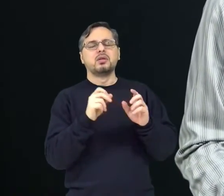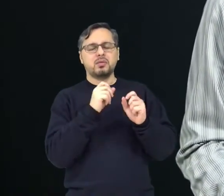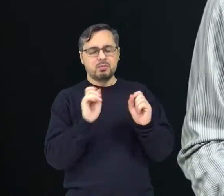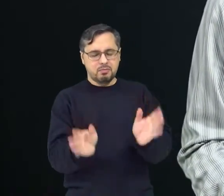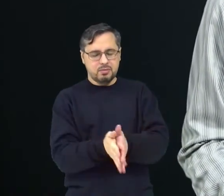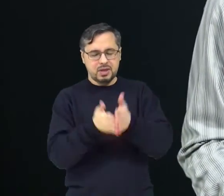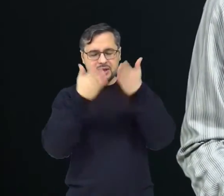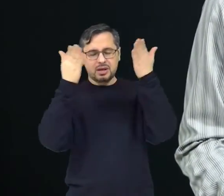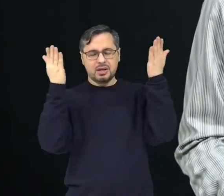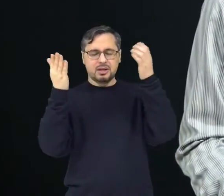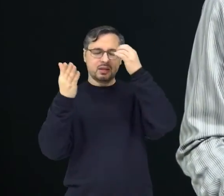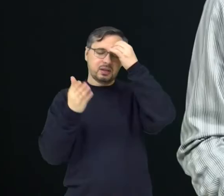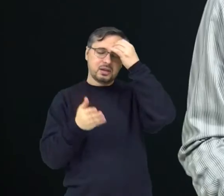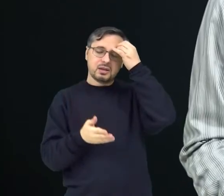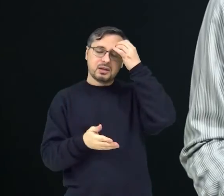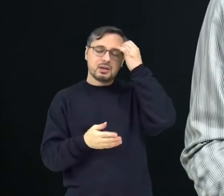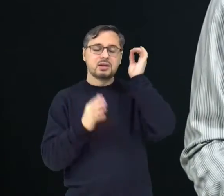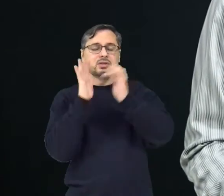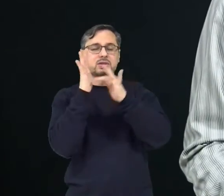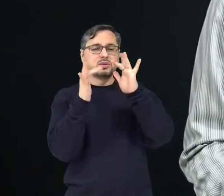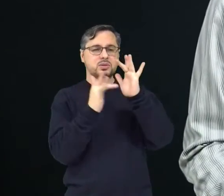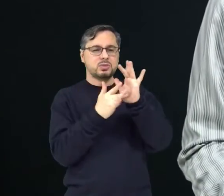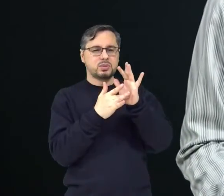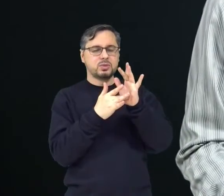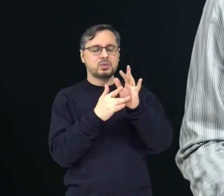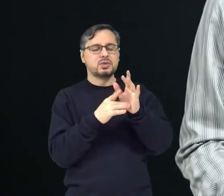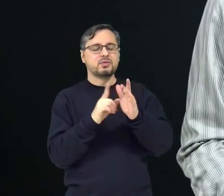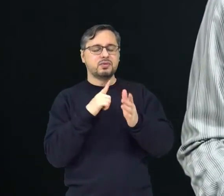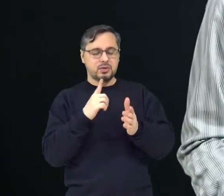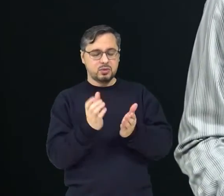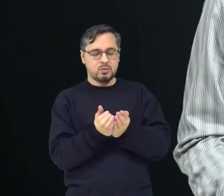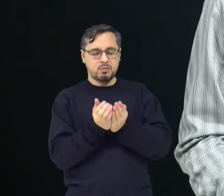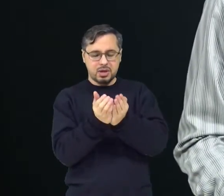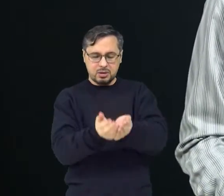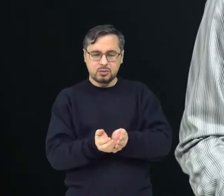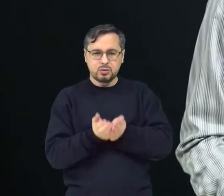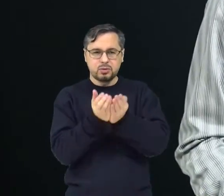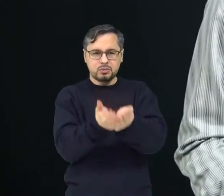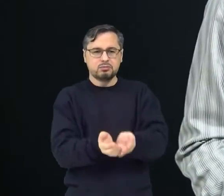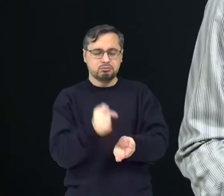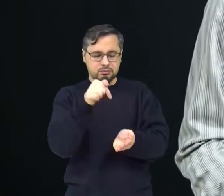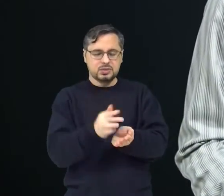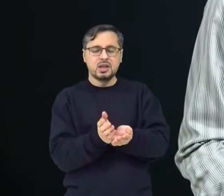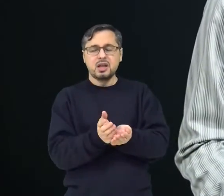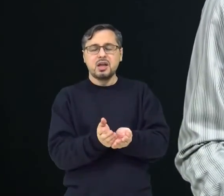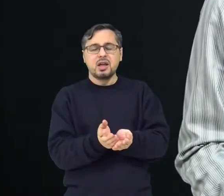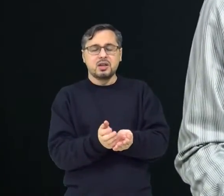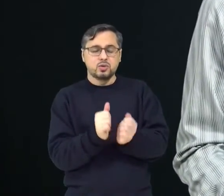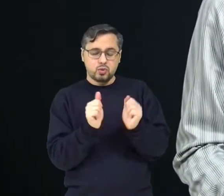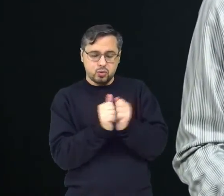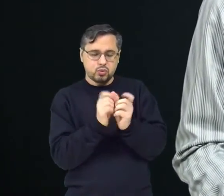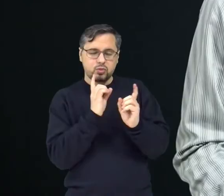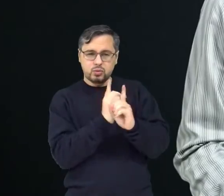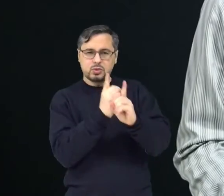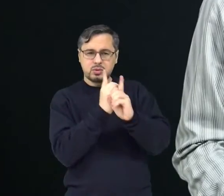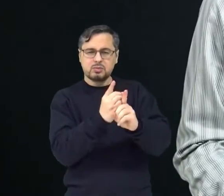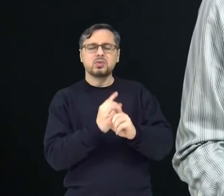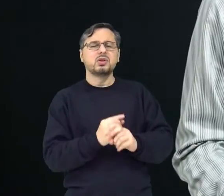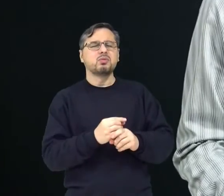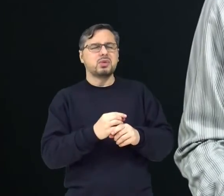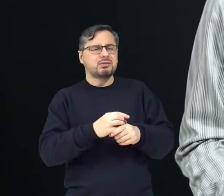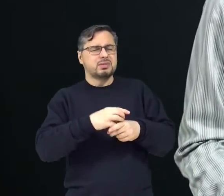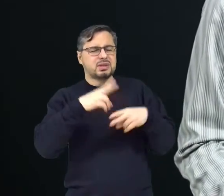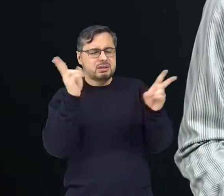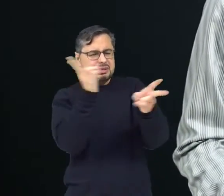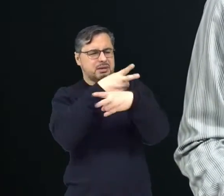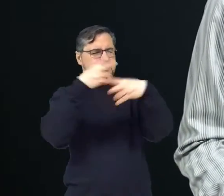milagroso, onde Jesus está no barco com seus discípulos e levanta-se uma grande tempestade. É um texto muito conhecido e a